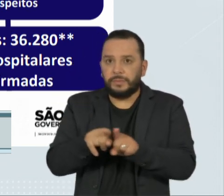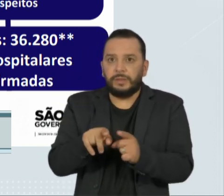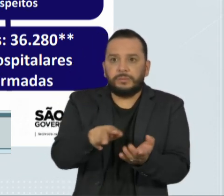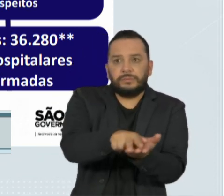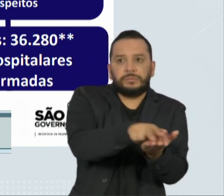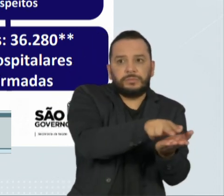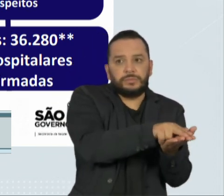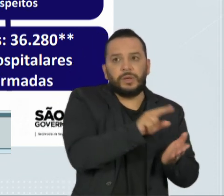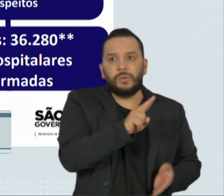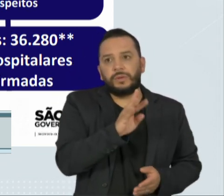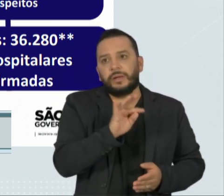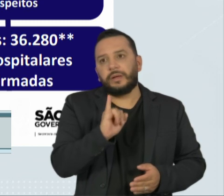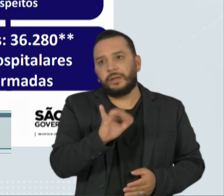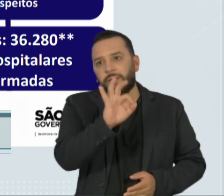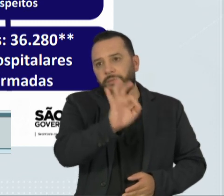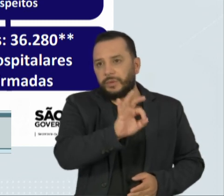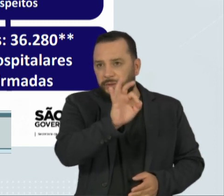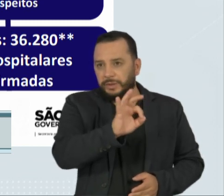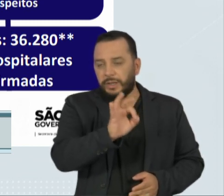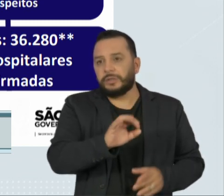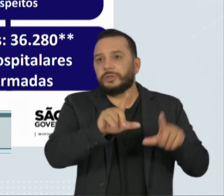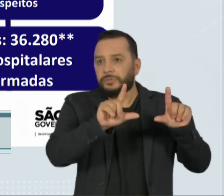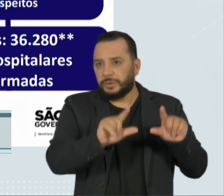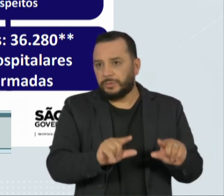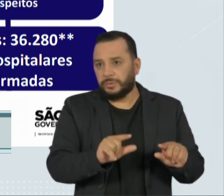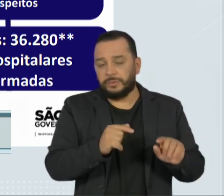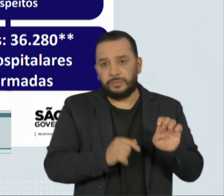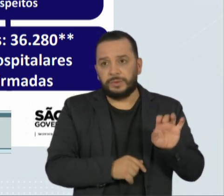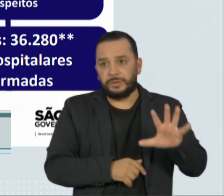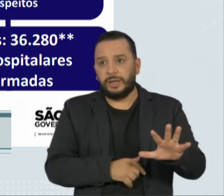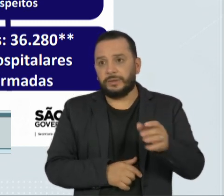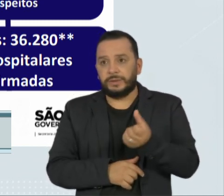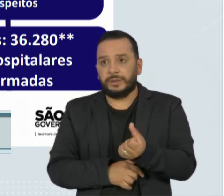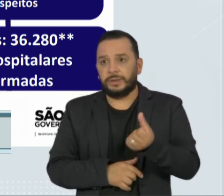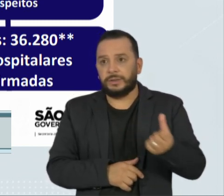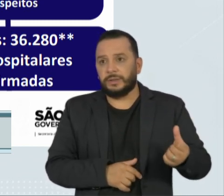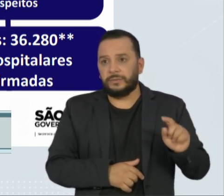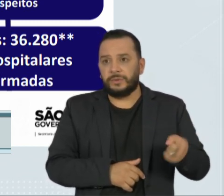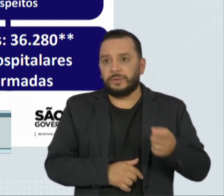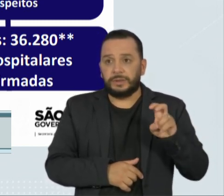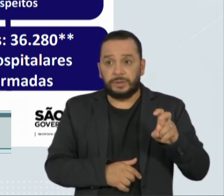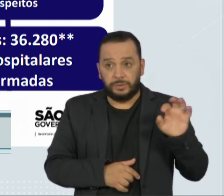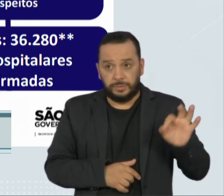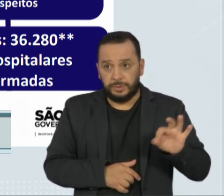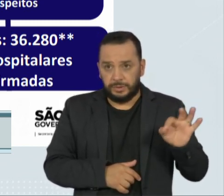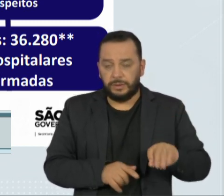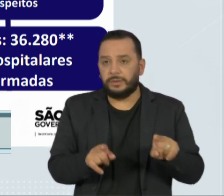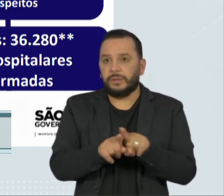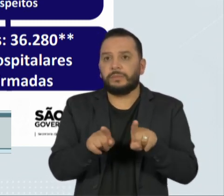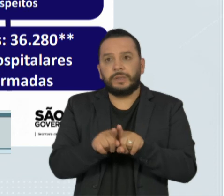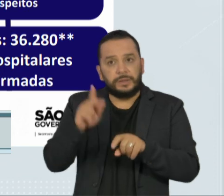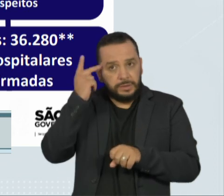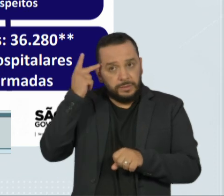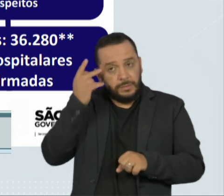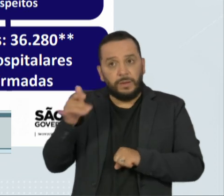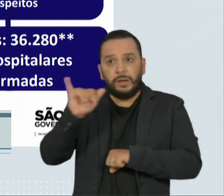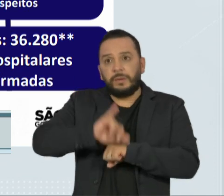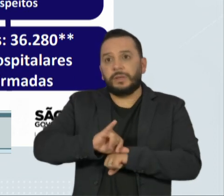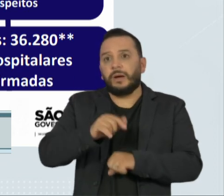UTI, que no estado passou para 66,5%, e na Grande São Paulo